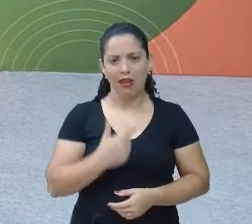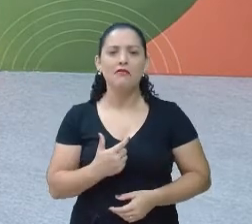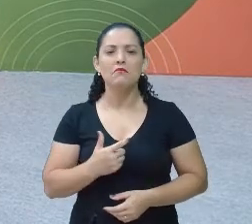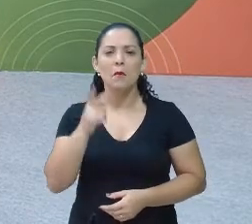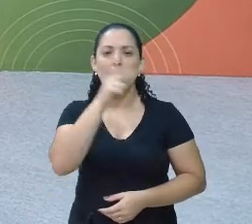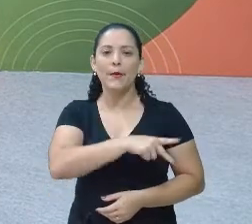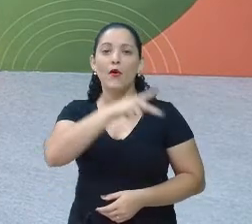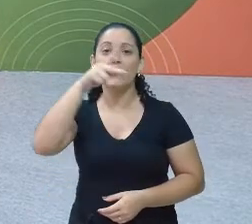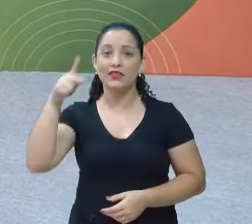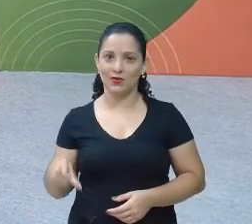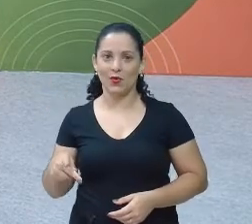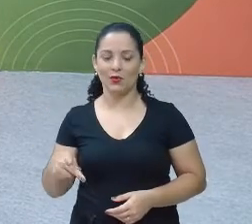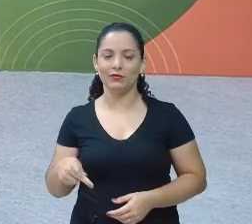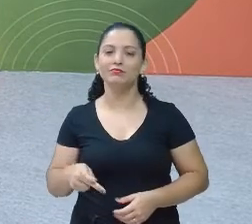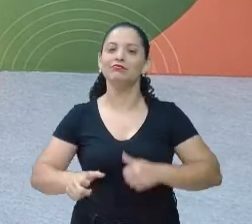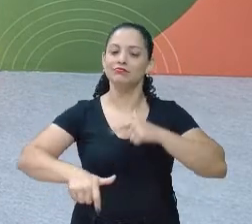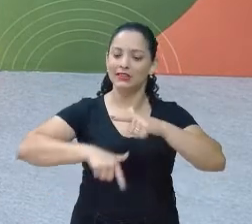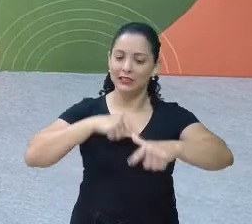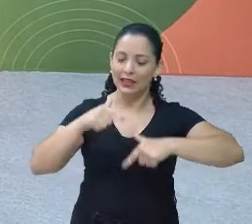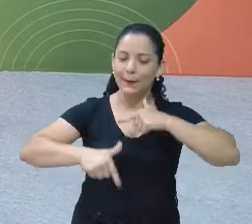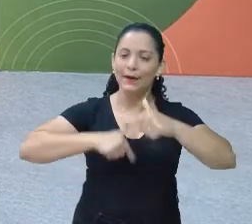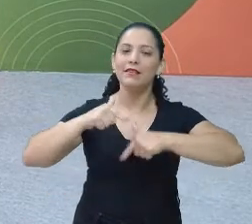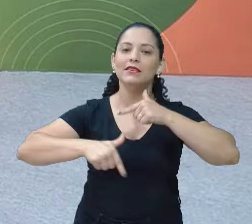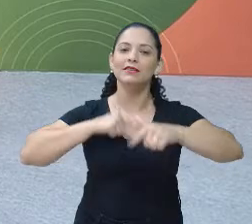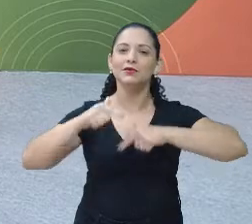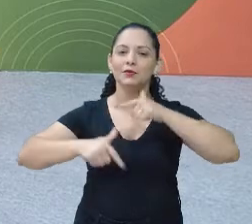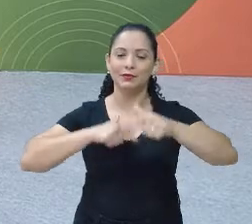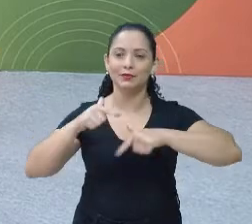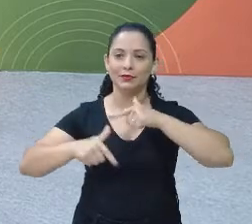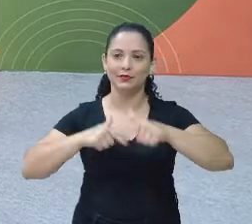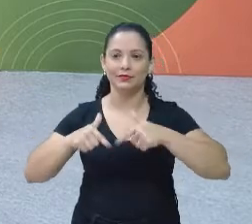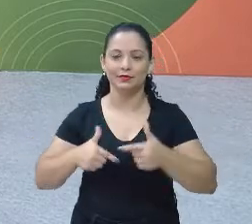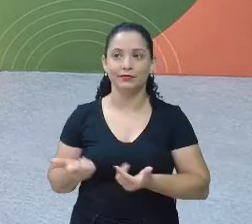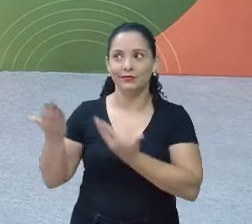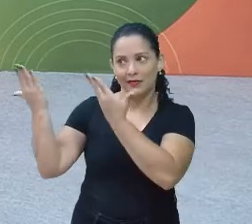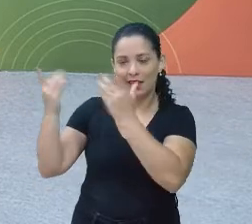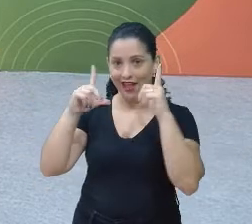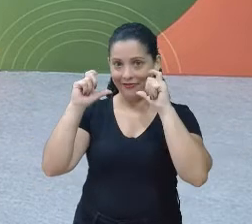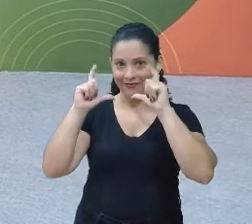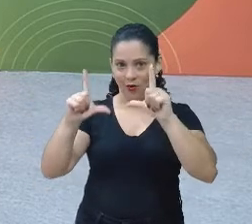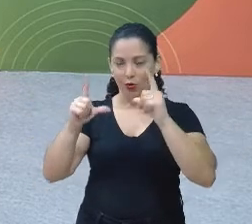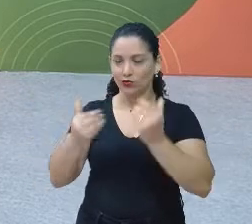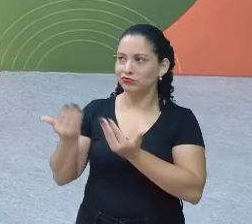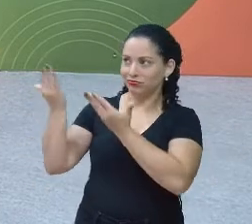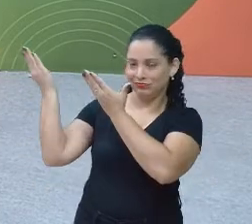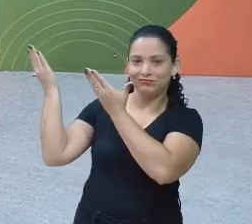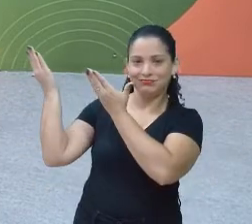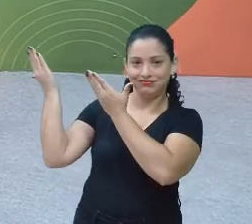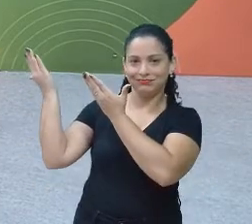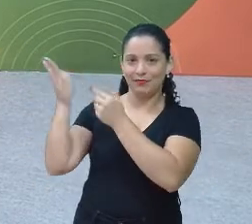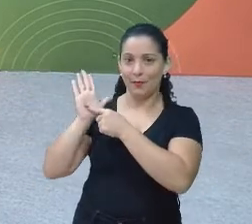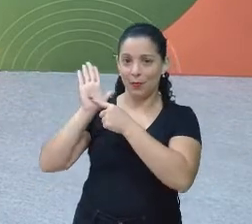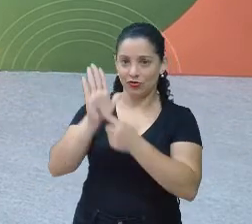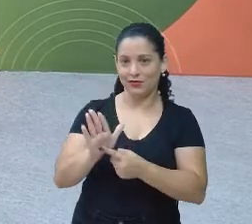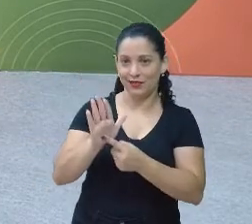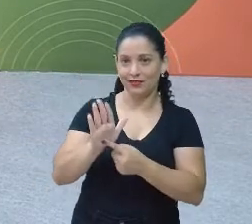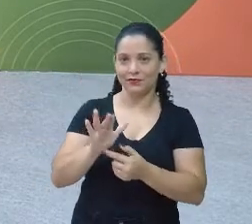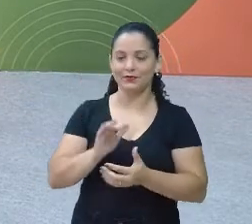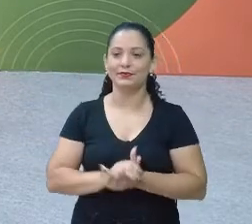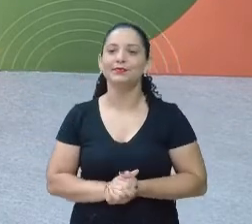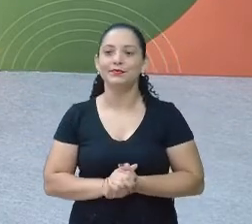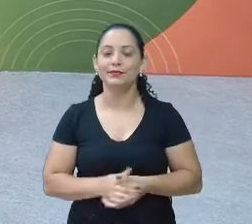at work, eu estou no trabalho. Ó. Então, eu sou e eu estou, trouxe as duas nuances do verbo para